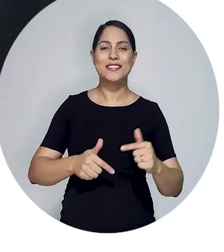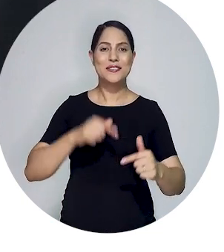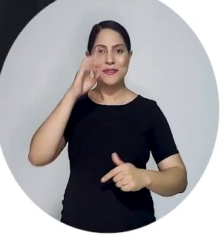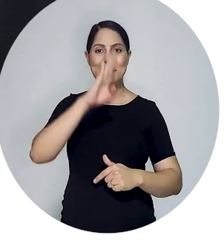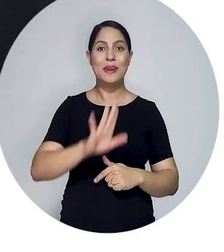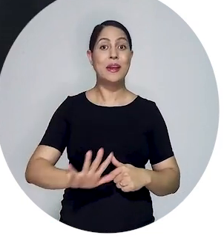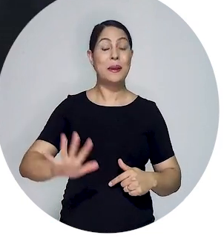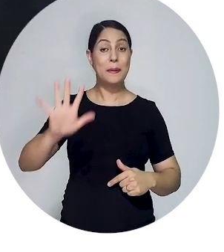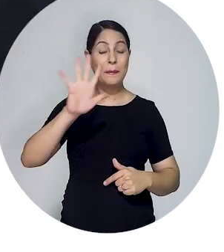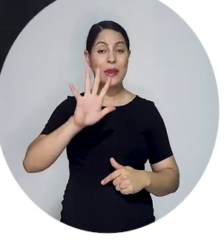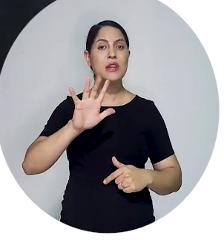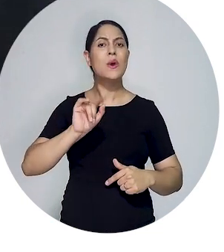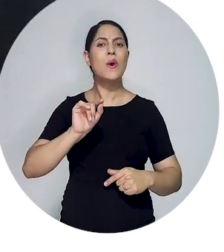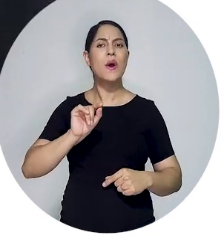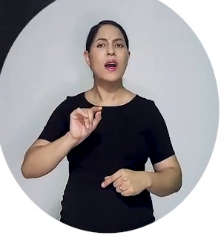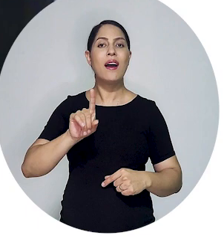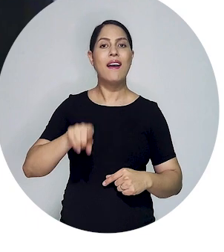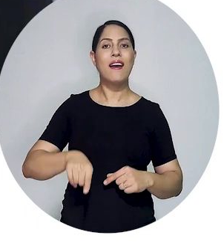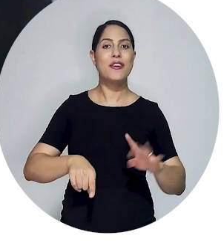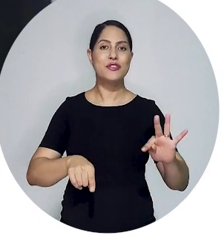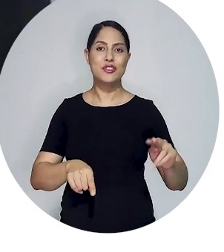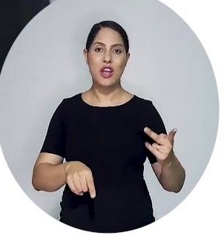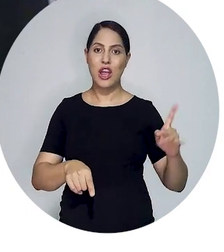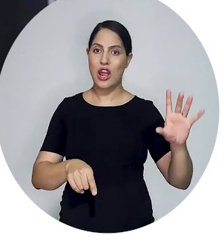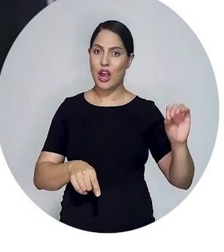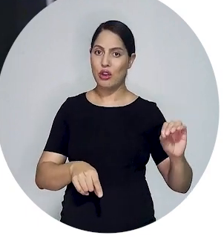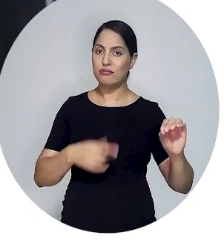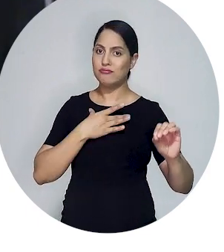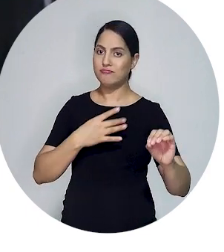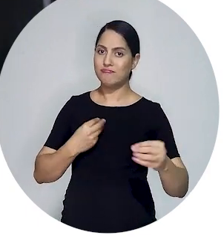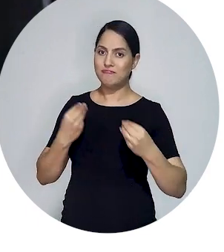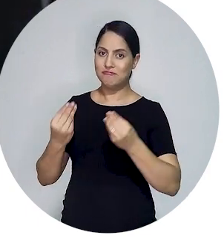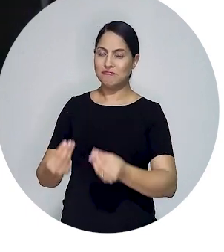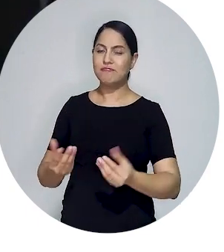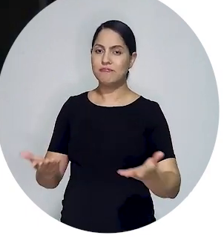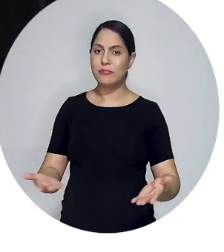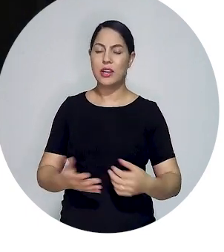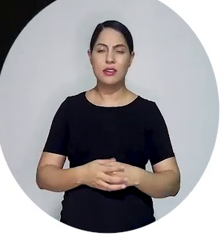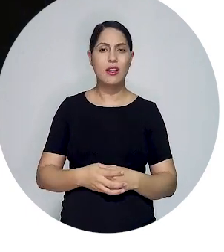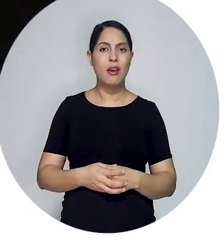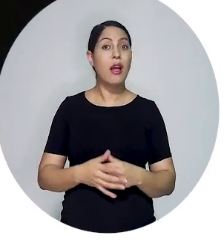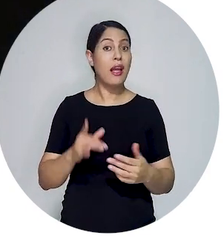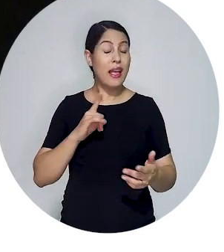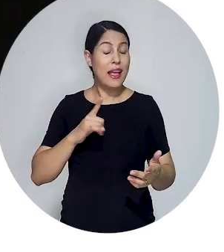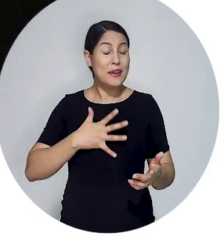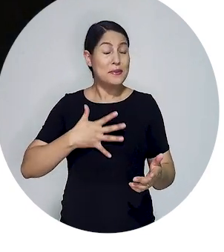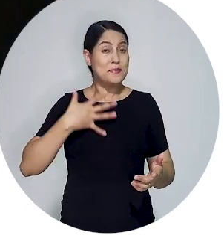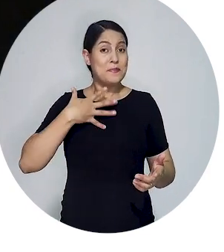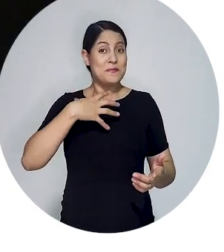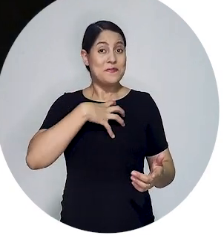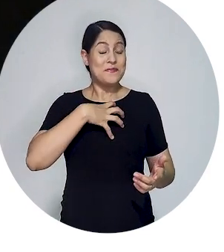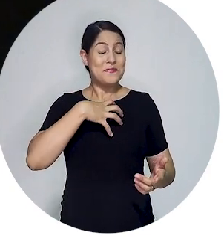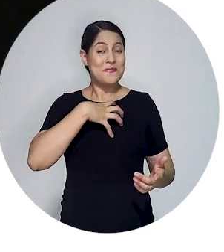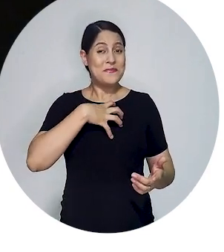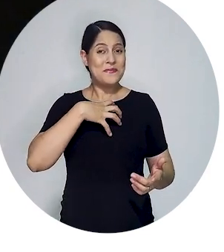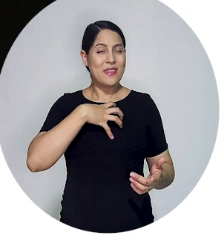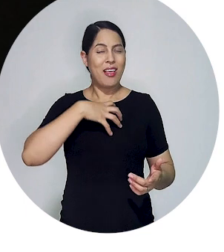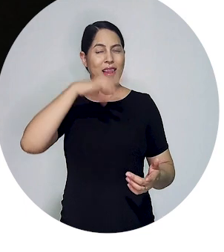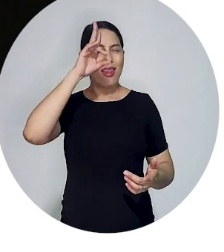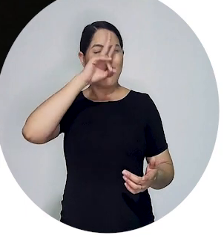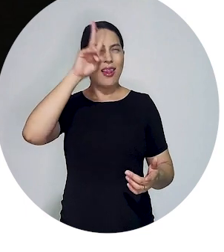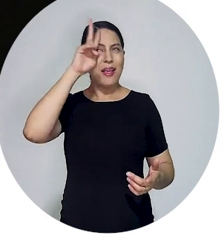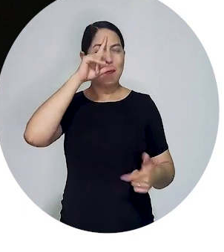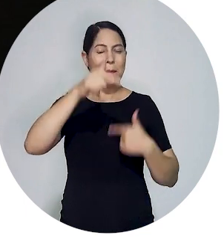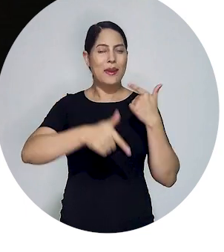do presidente do Instituto Justiça e Cidadania, Tiago Salles. Para o presidente da OAB, abre aspas, o reconhecimento é motivo de honra.